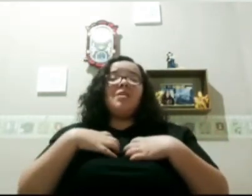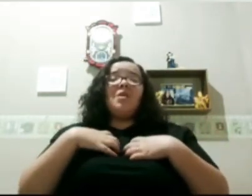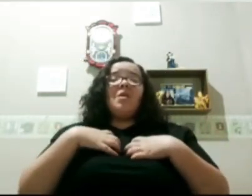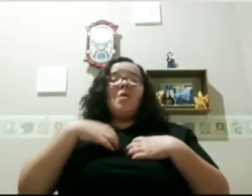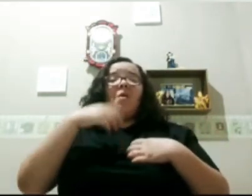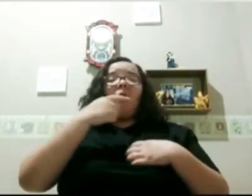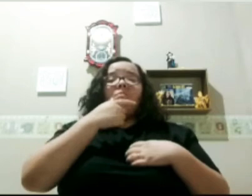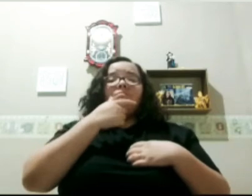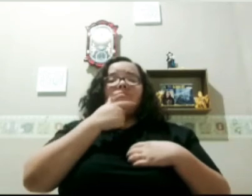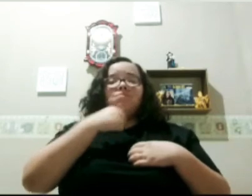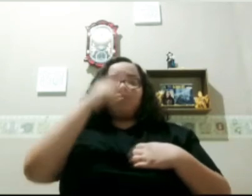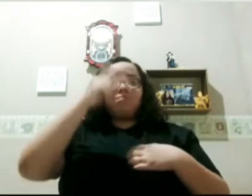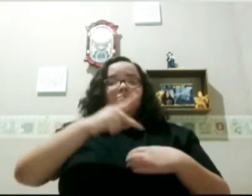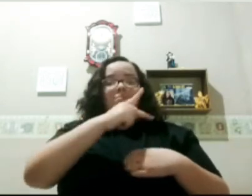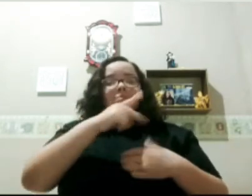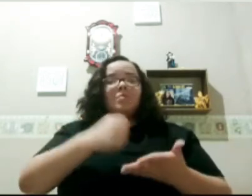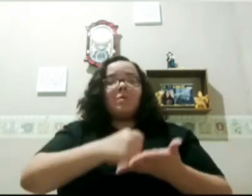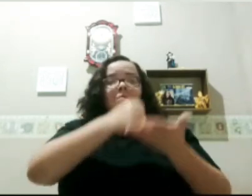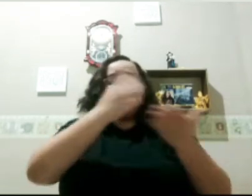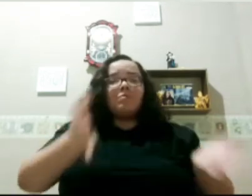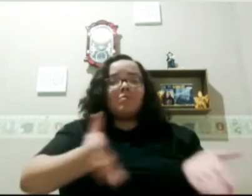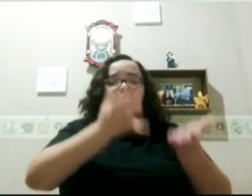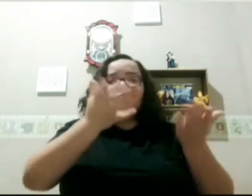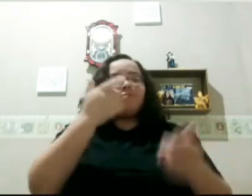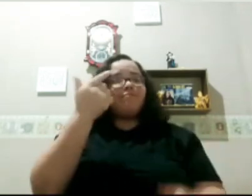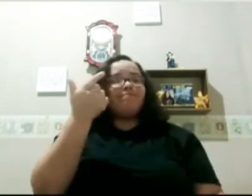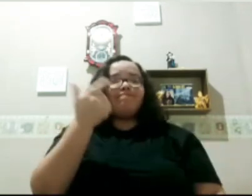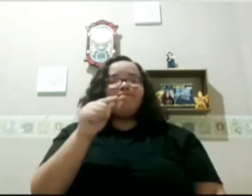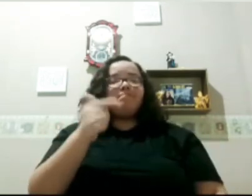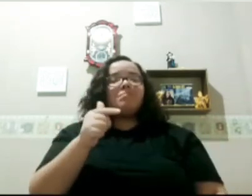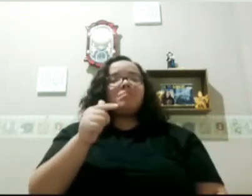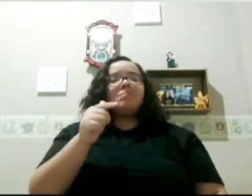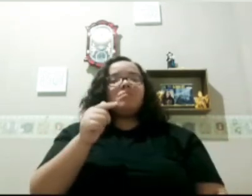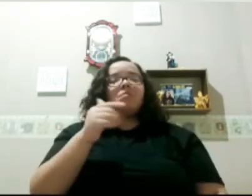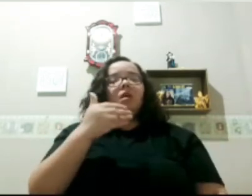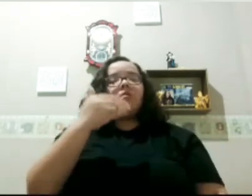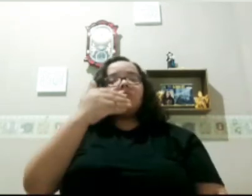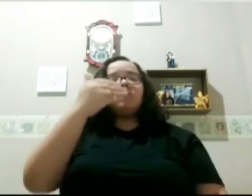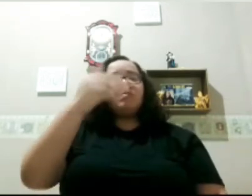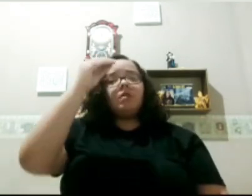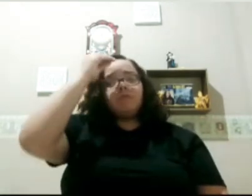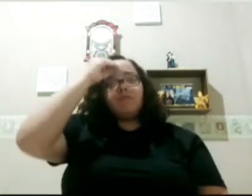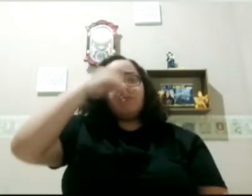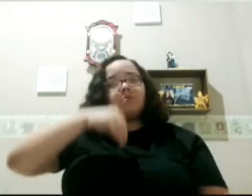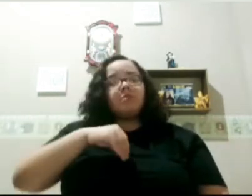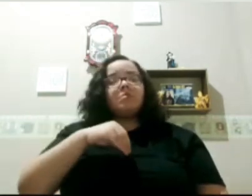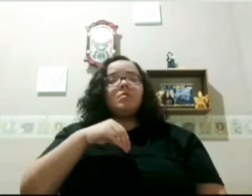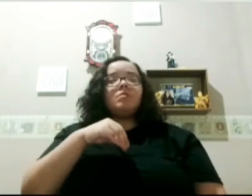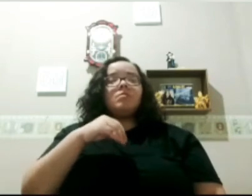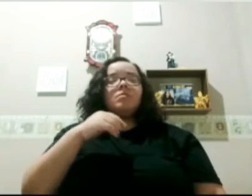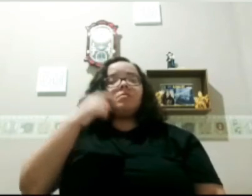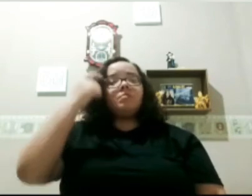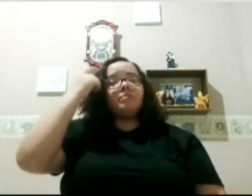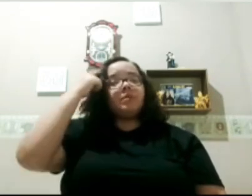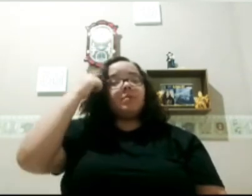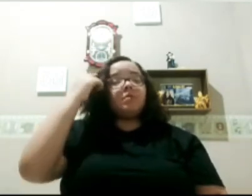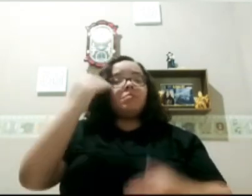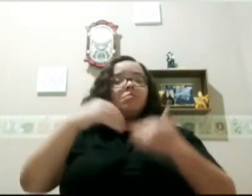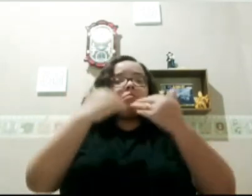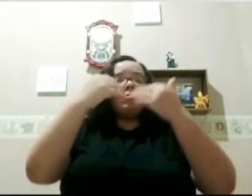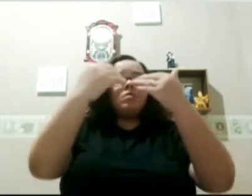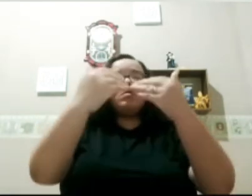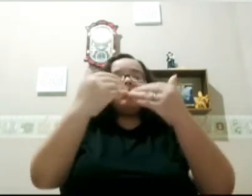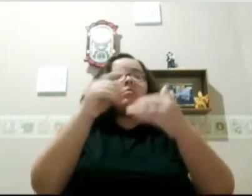padre então não teve nenhum apoio e com isso ele foi aos poucos desistindo da ideia, não